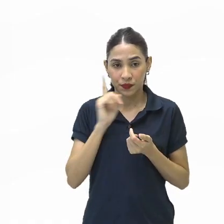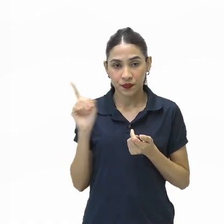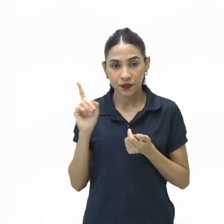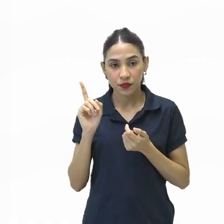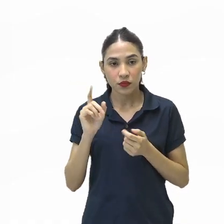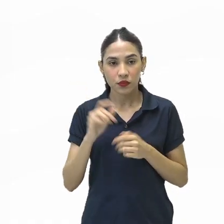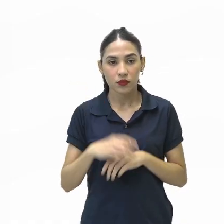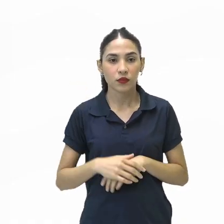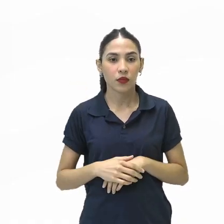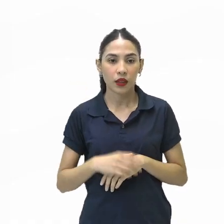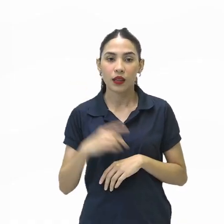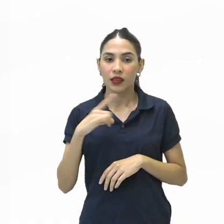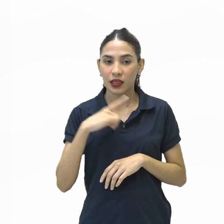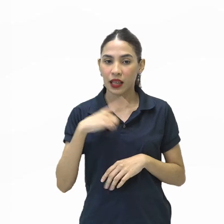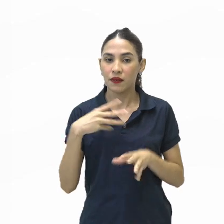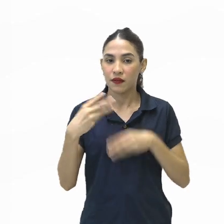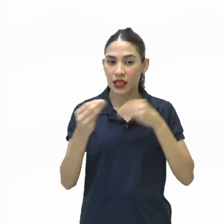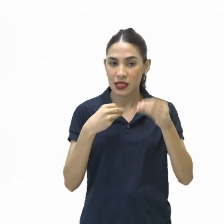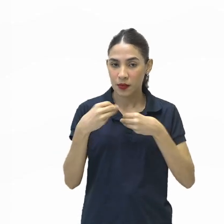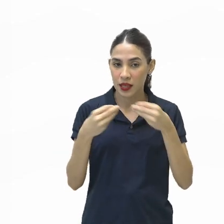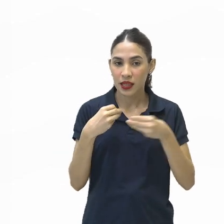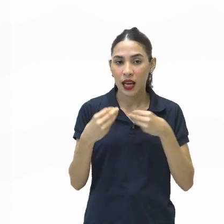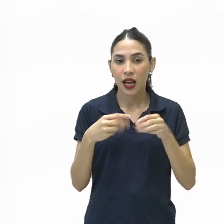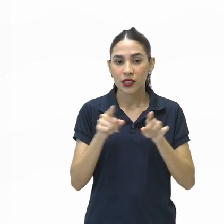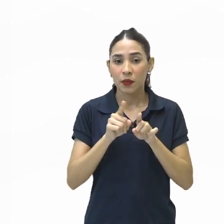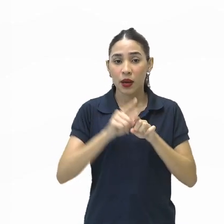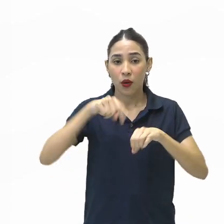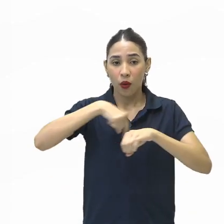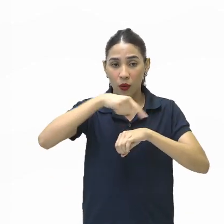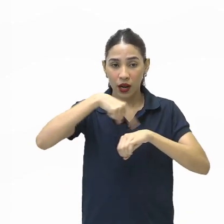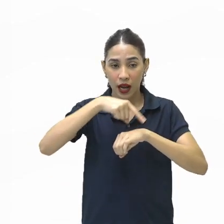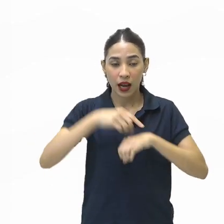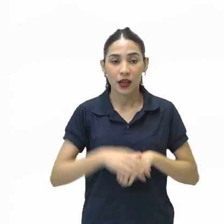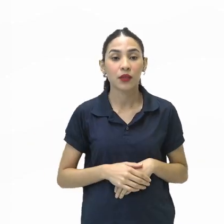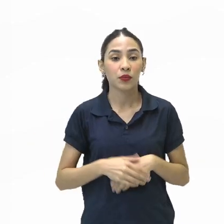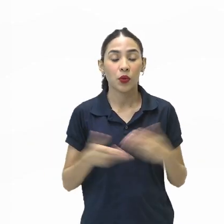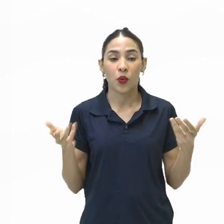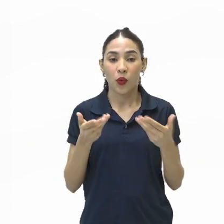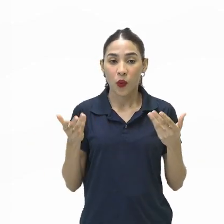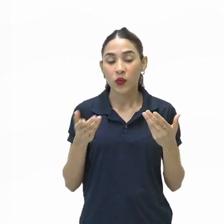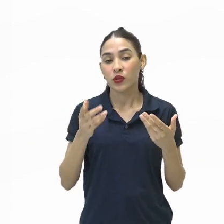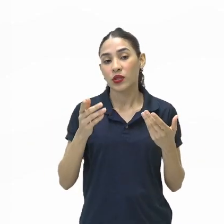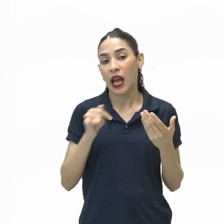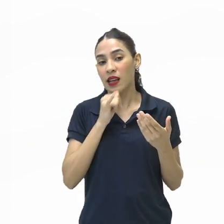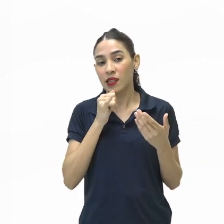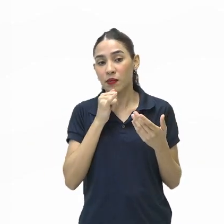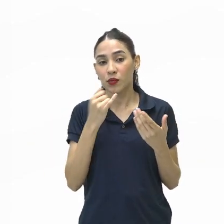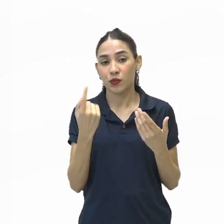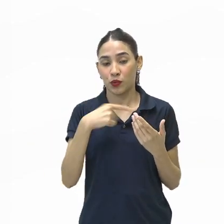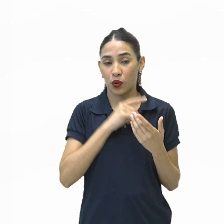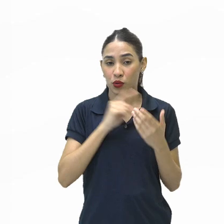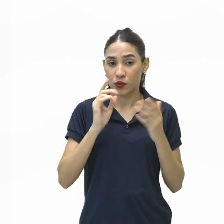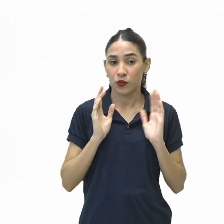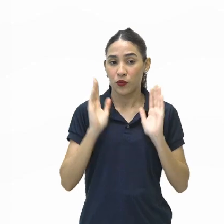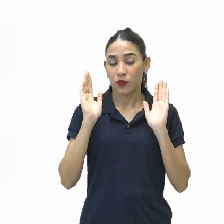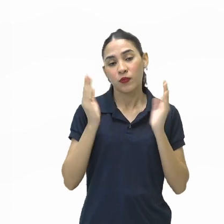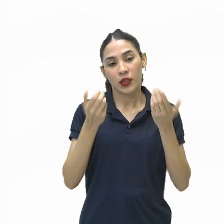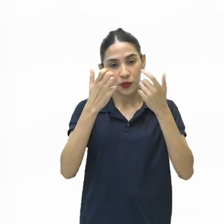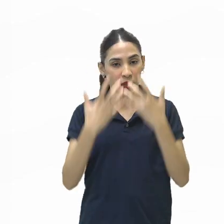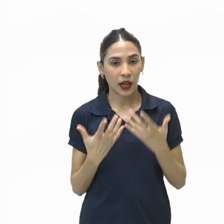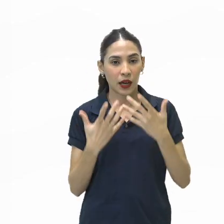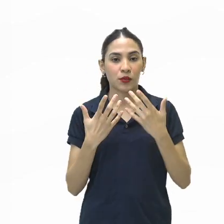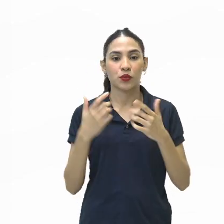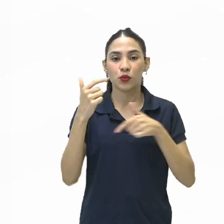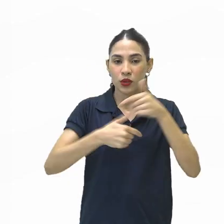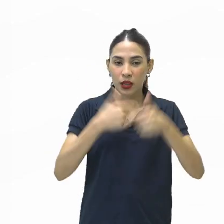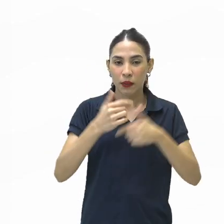trabalho. Existe uma flexibilidade de horários. Atualmente, né, quando a gente fala no trabalho informal, sobretudo